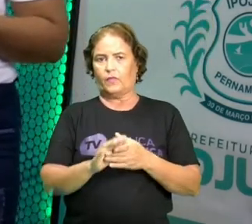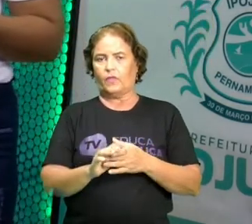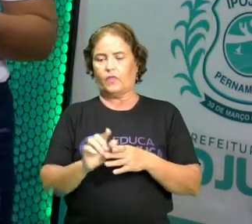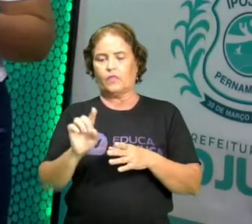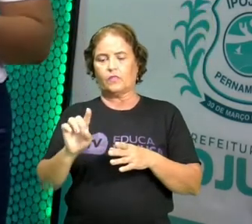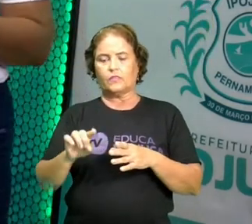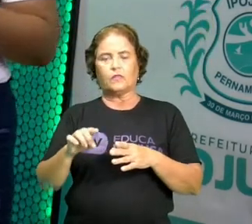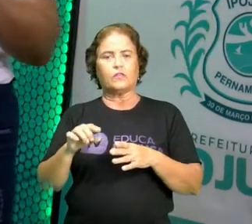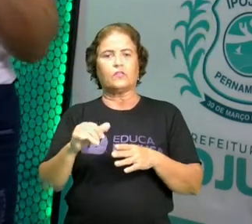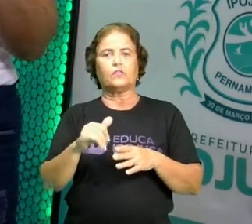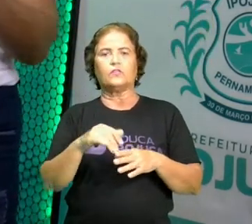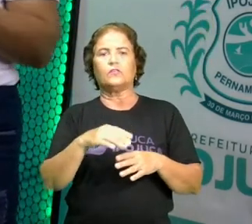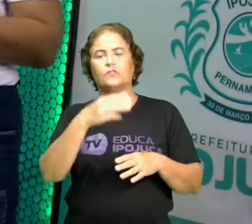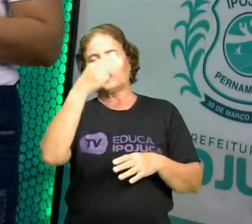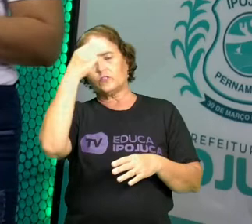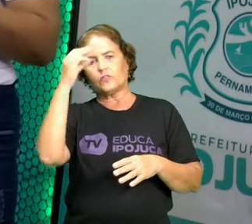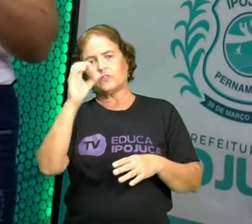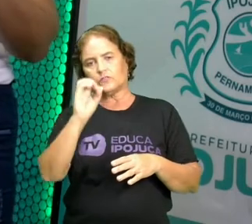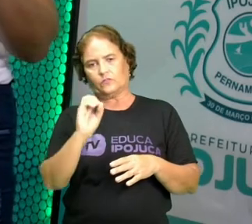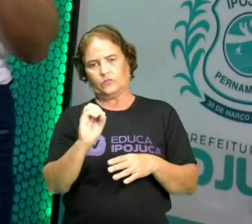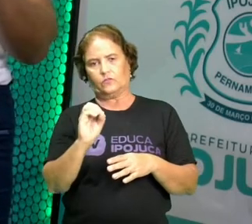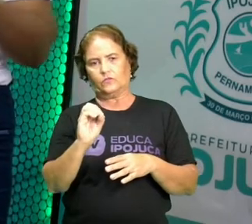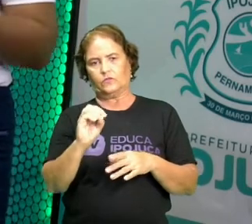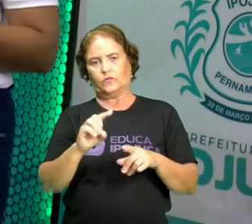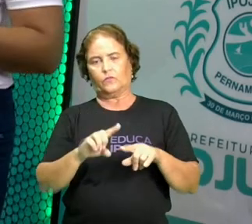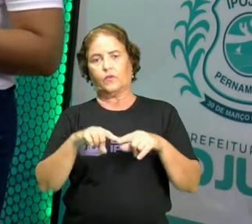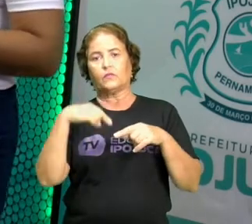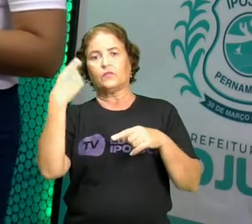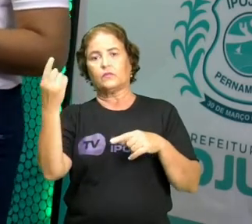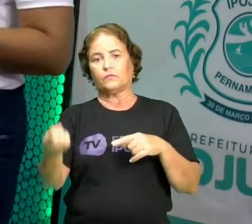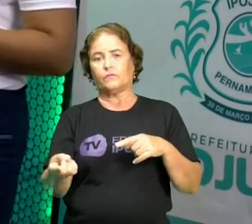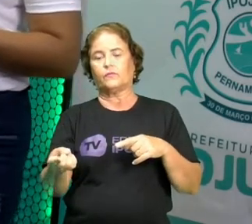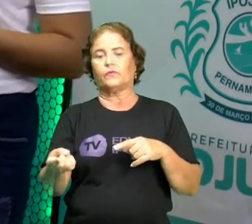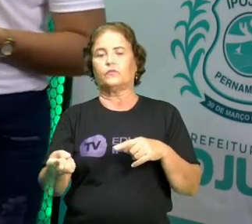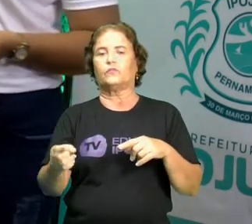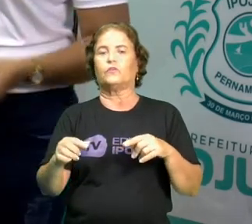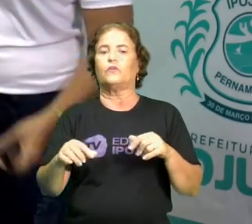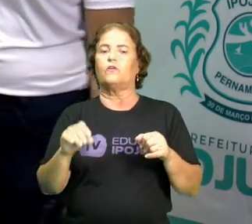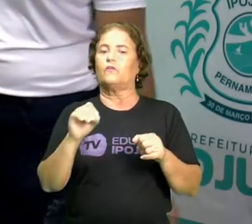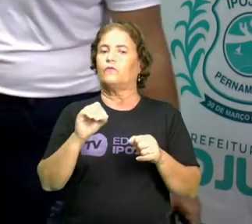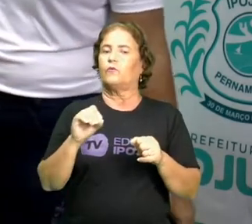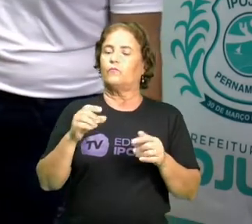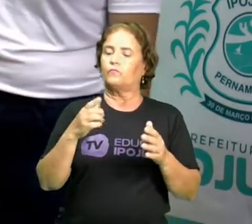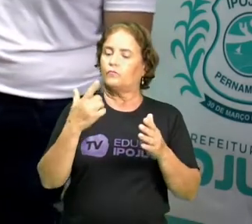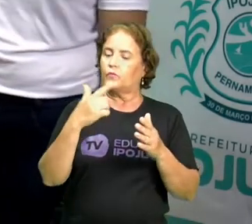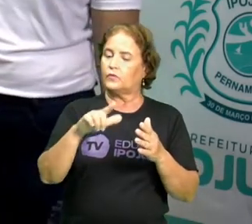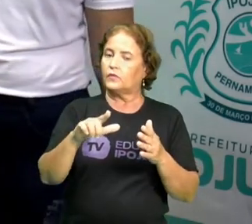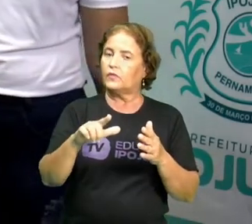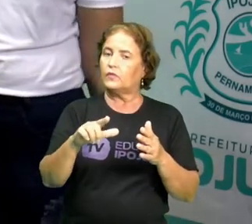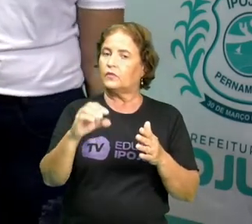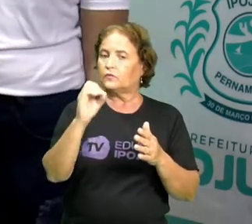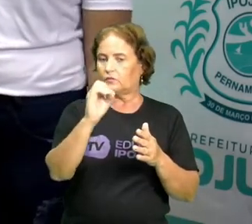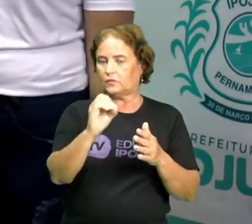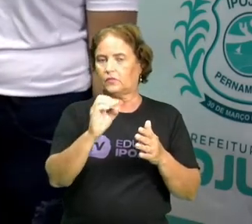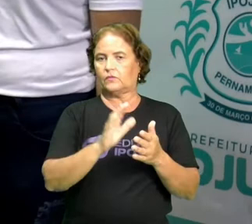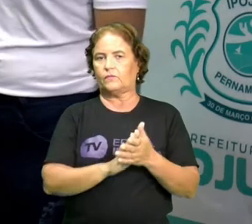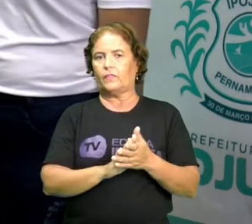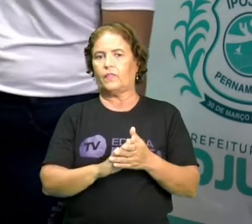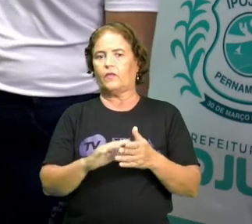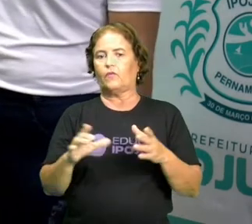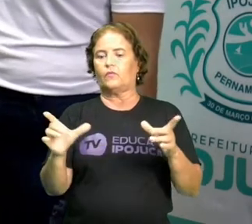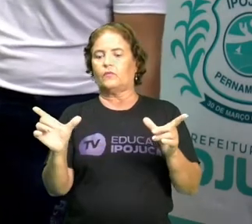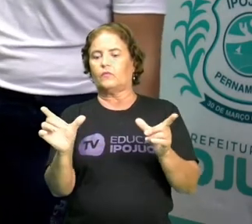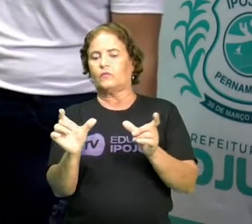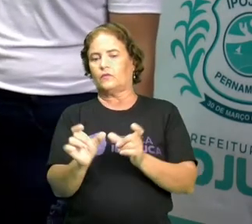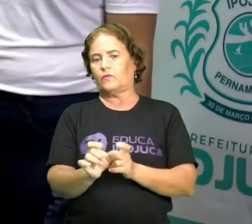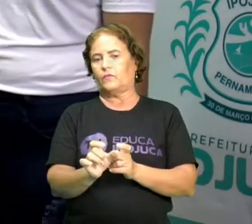século 6 é que acrescentaram também o número zero. Essa sequência diminuiu a quantidade de símbolos,